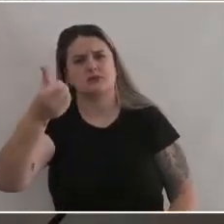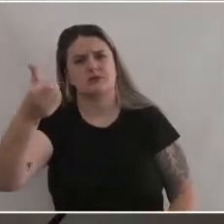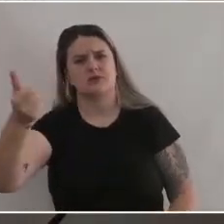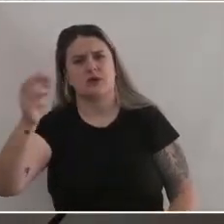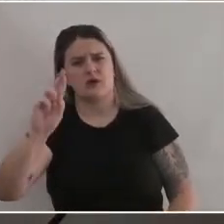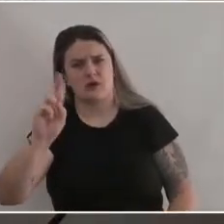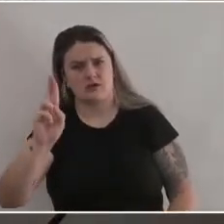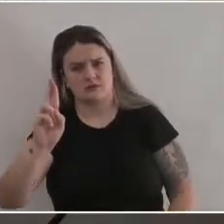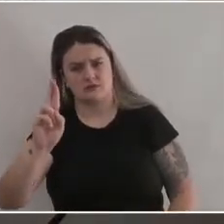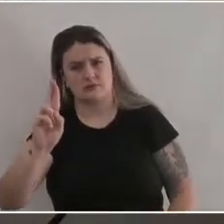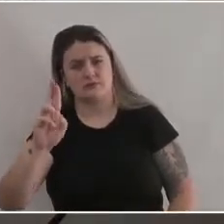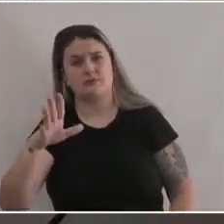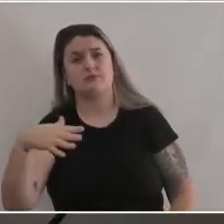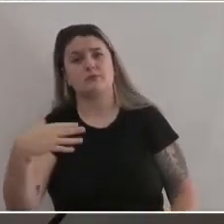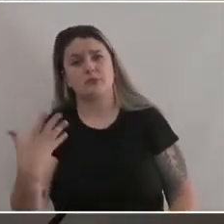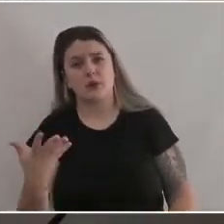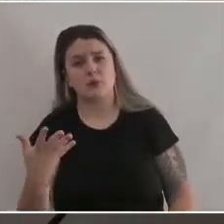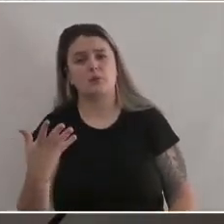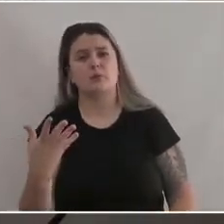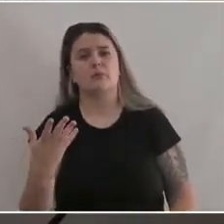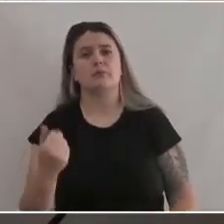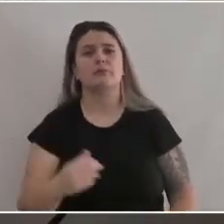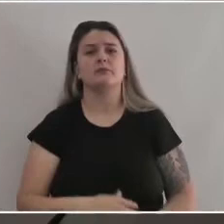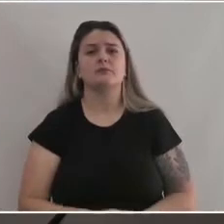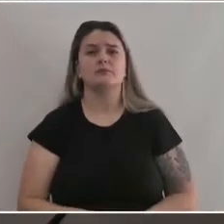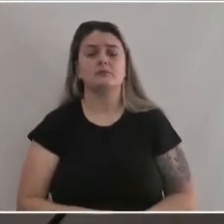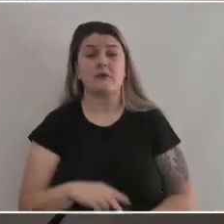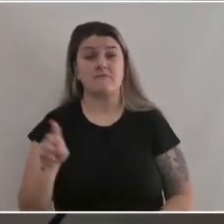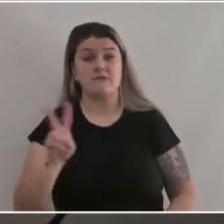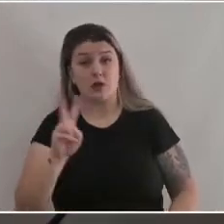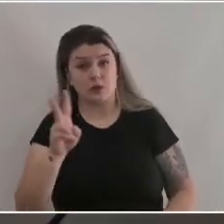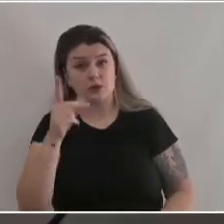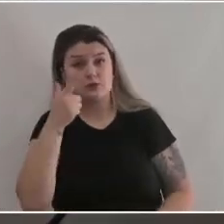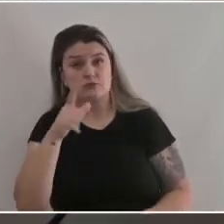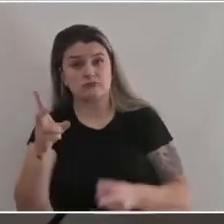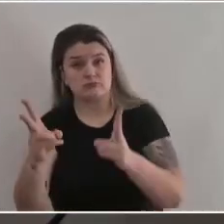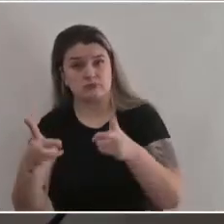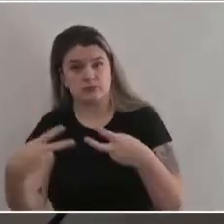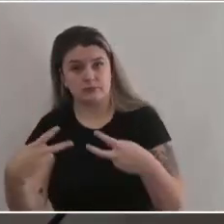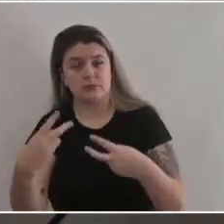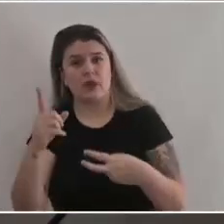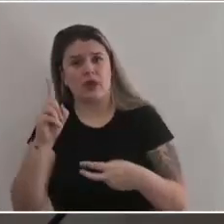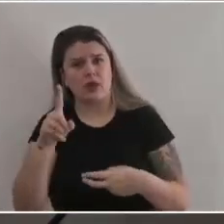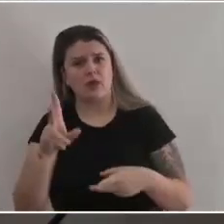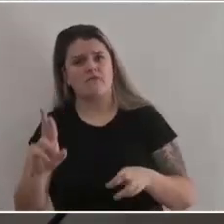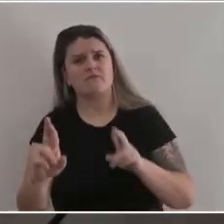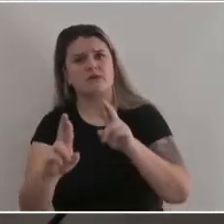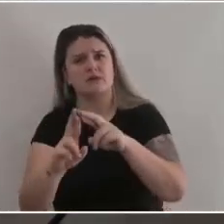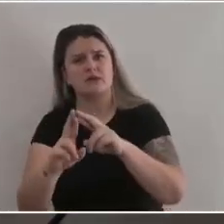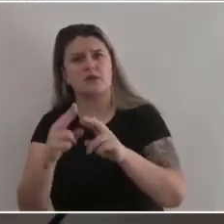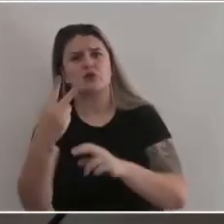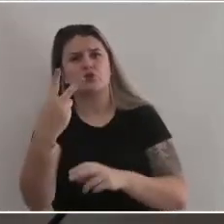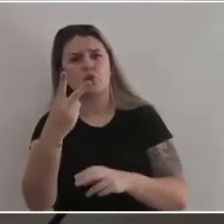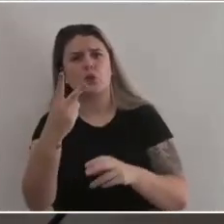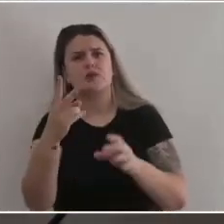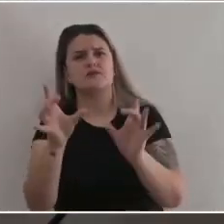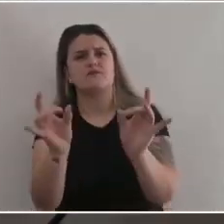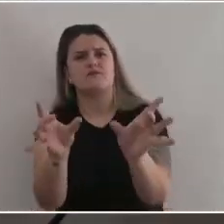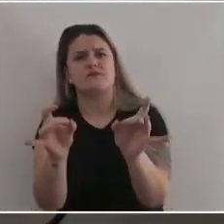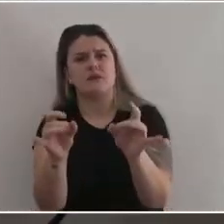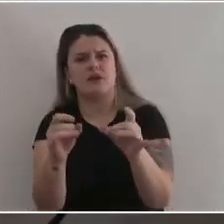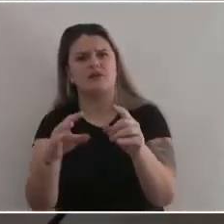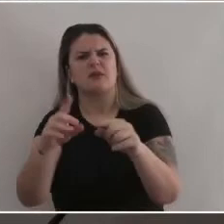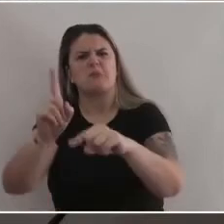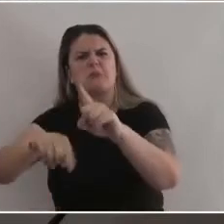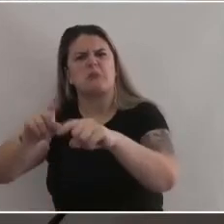891.266. Então, esse valor arrecadado é referente a 2 leilões de sucatas